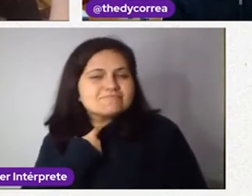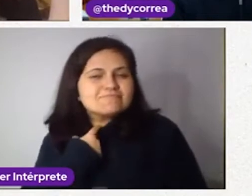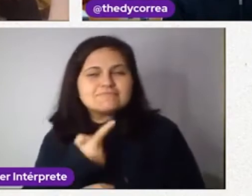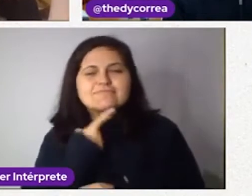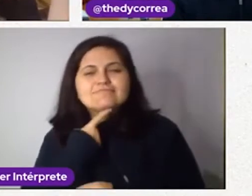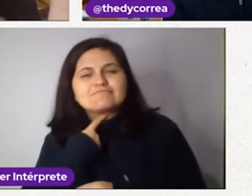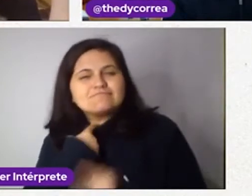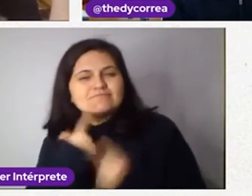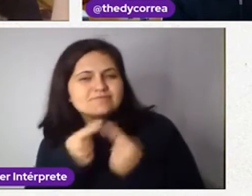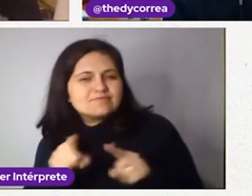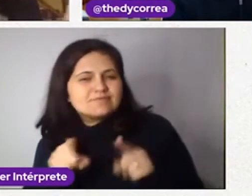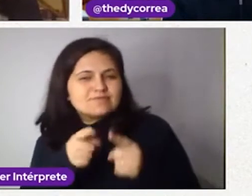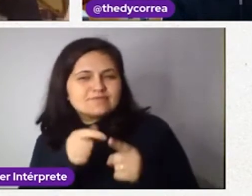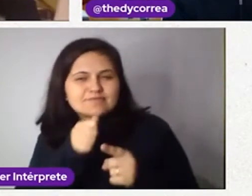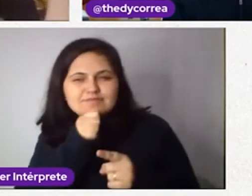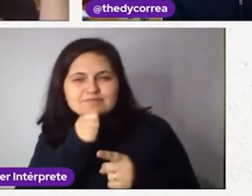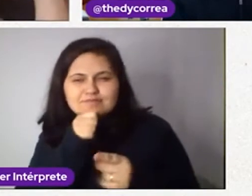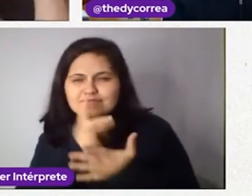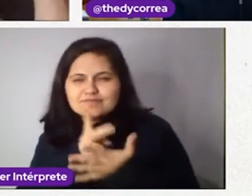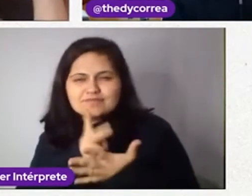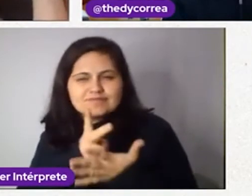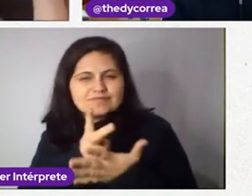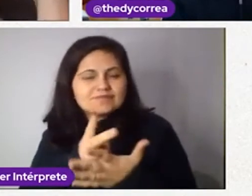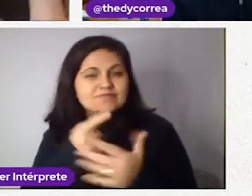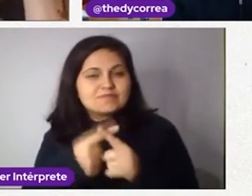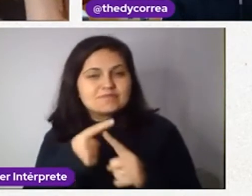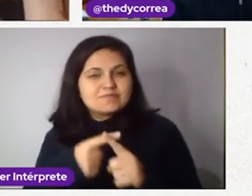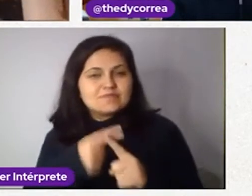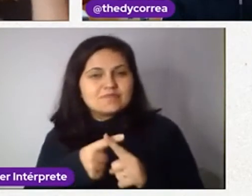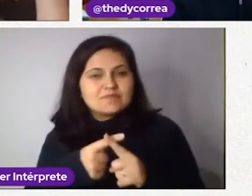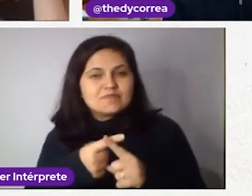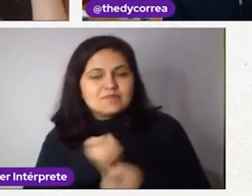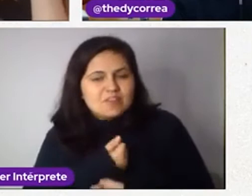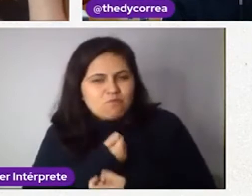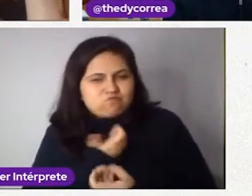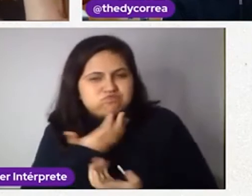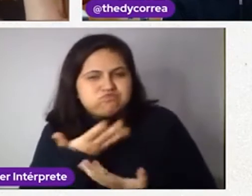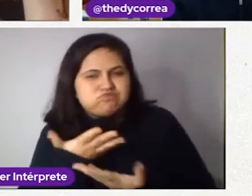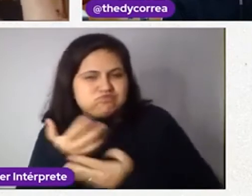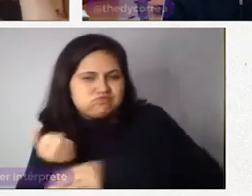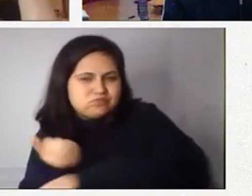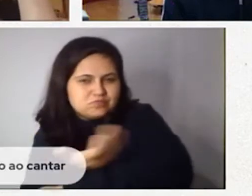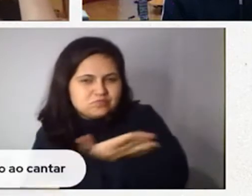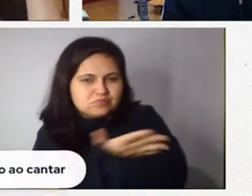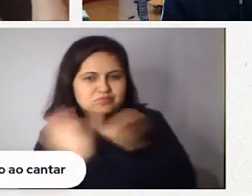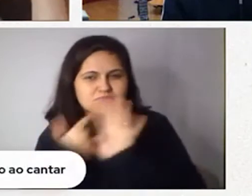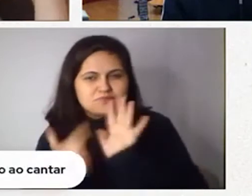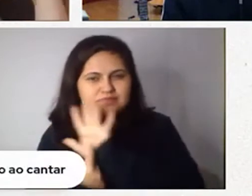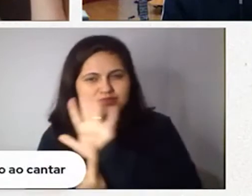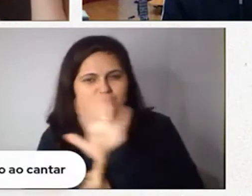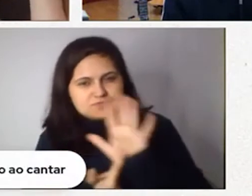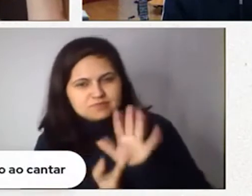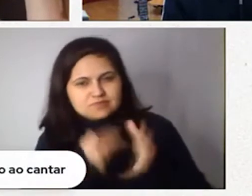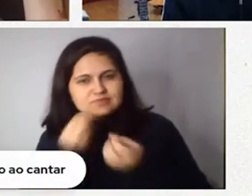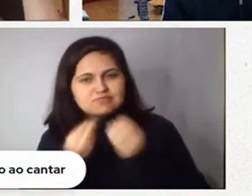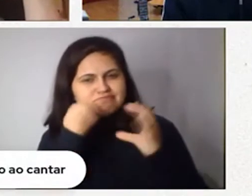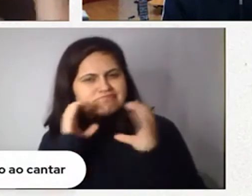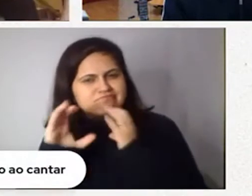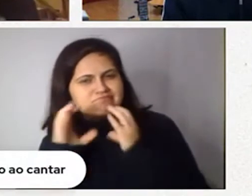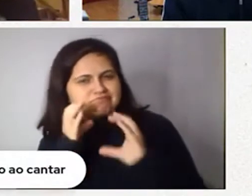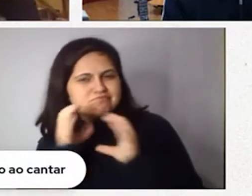as músicas ainda sempre, porque tu passa muita emoção nas apresentações e quando tu